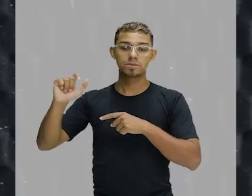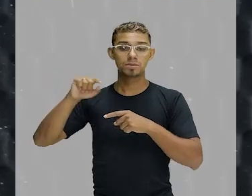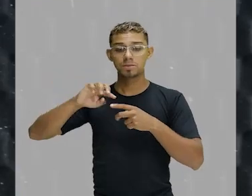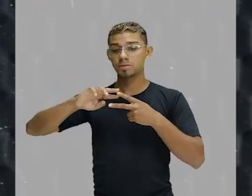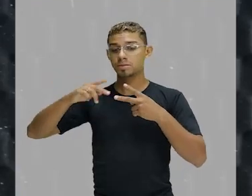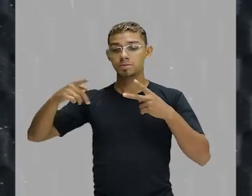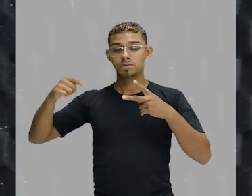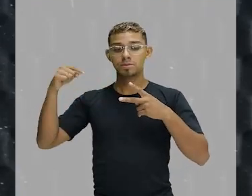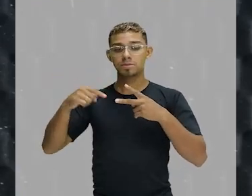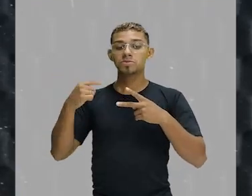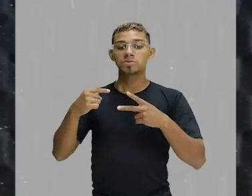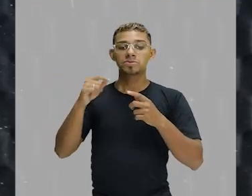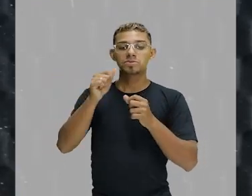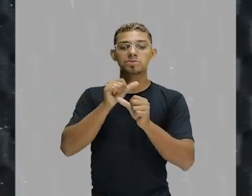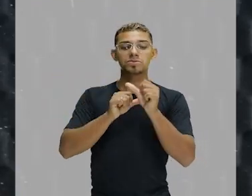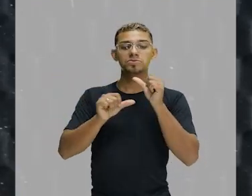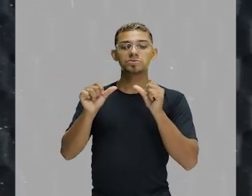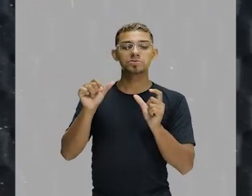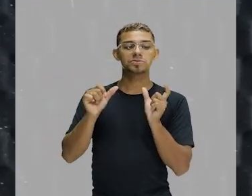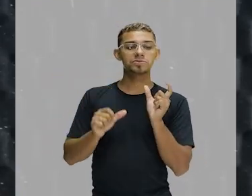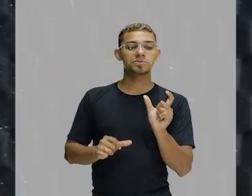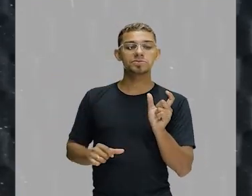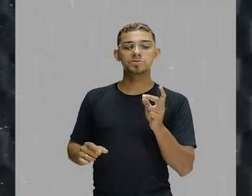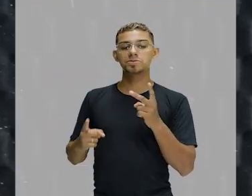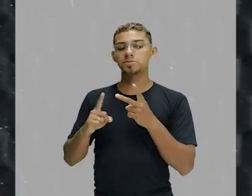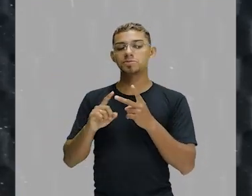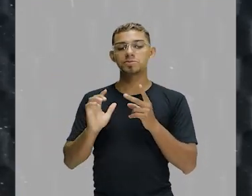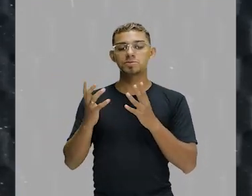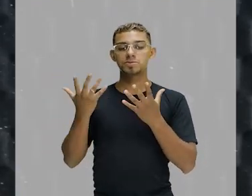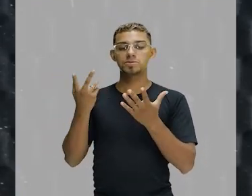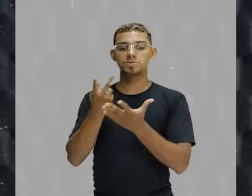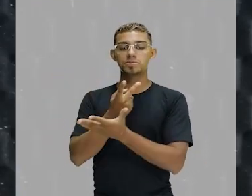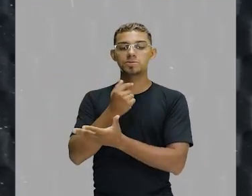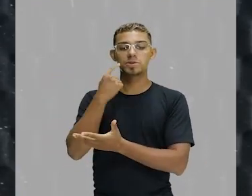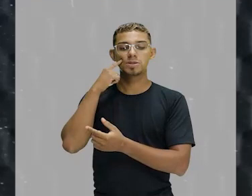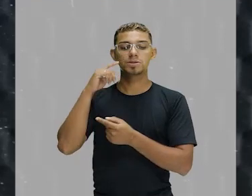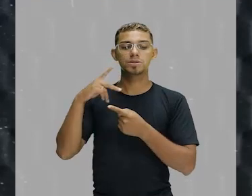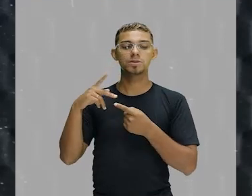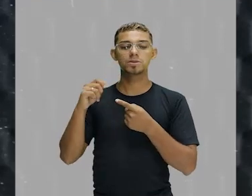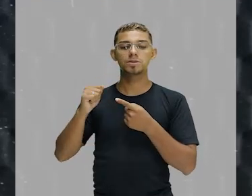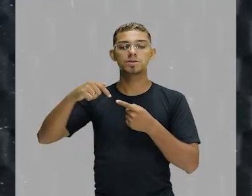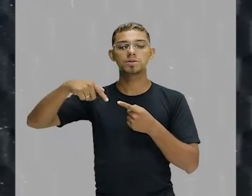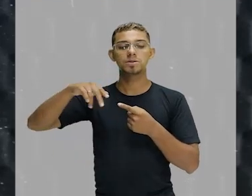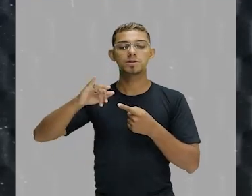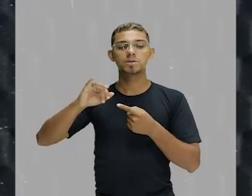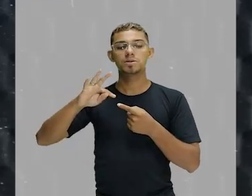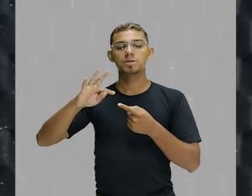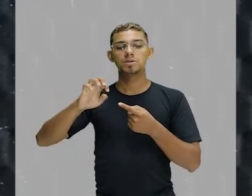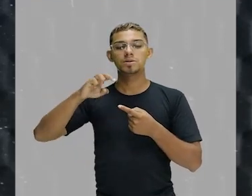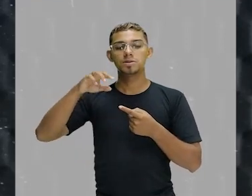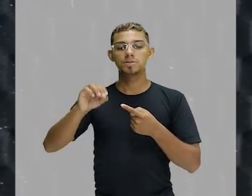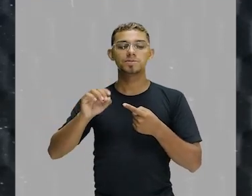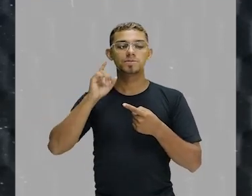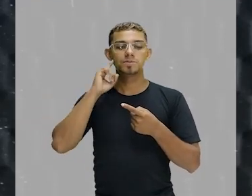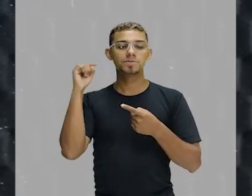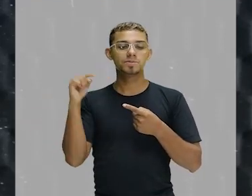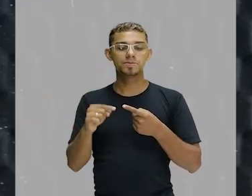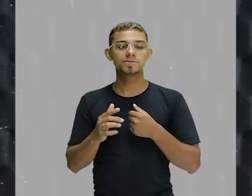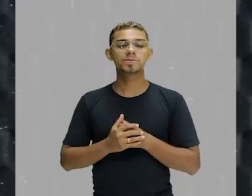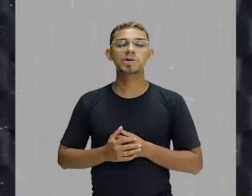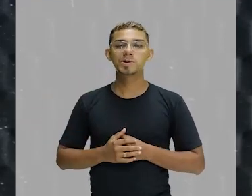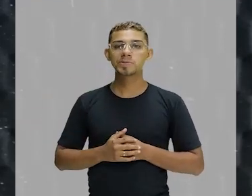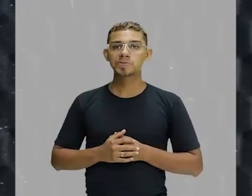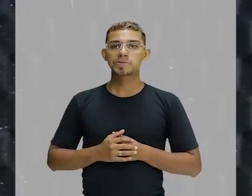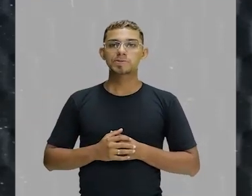de pedaços entre os cromossomos homólogos. Ocorre na fase paquíteno da prófase 1, certo? Então, aí